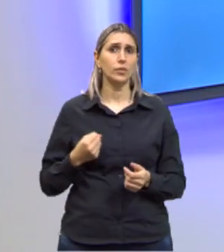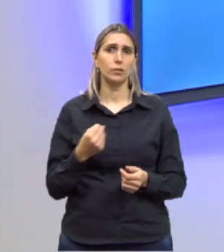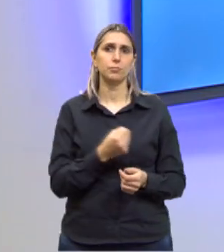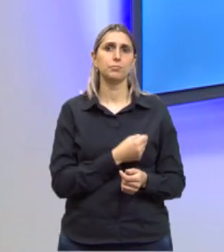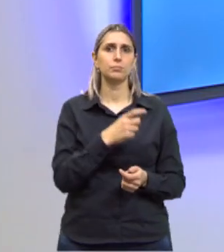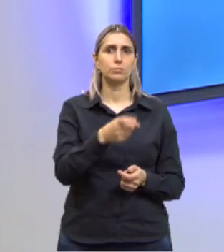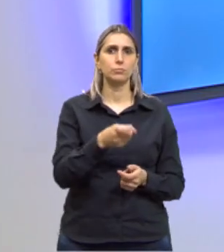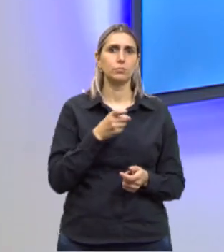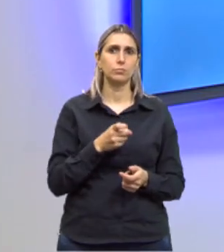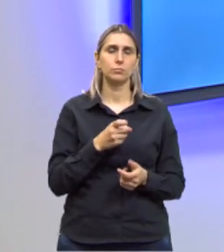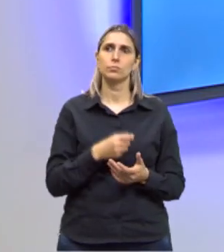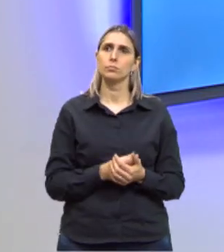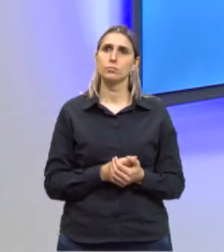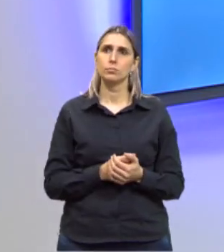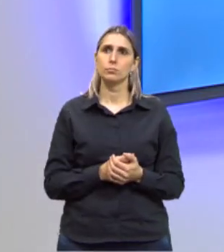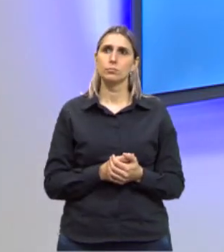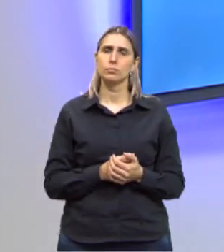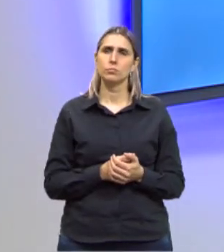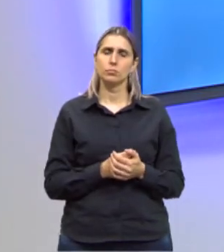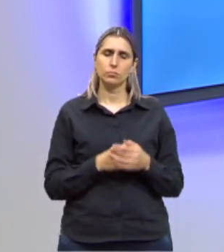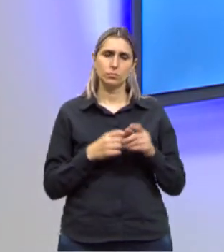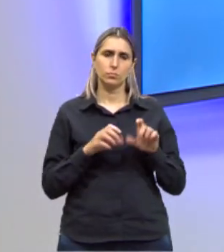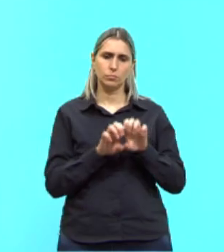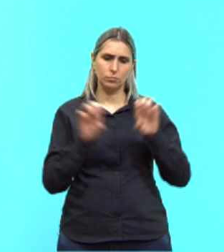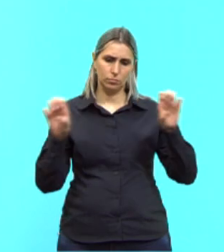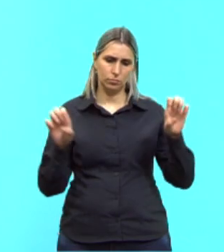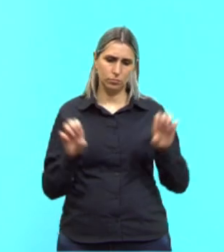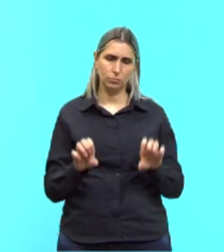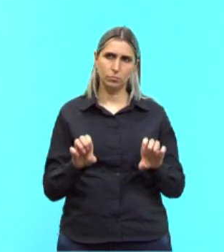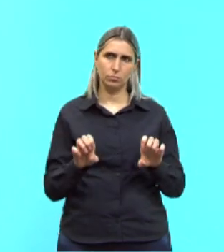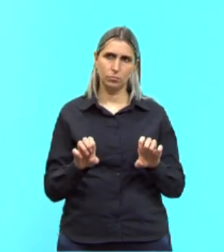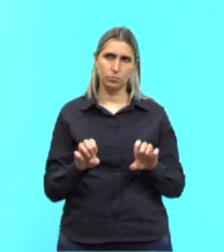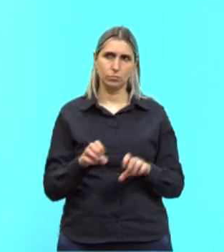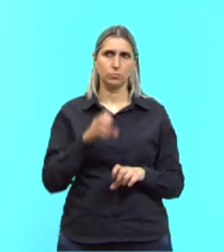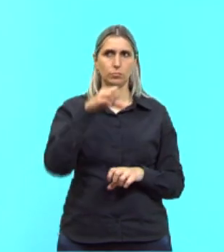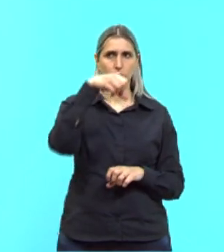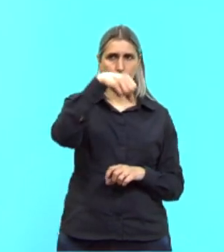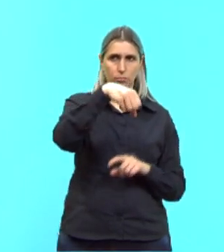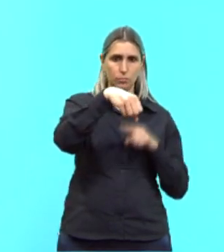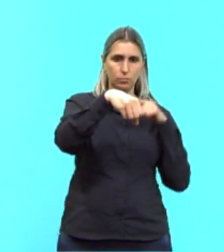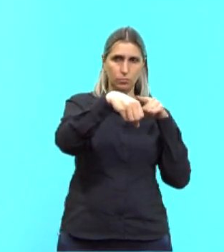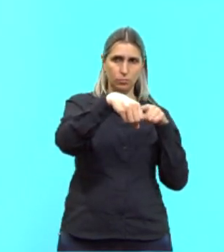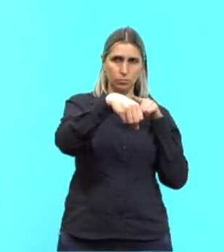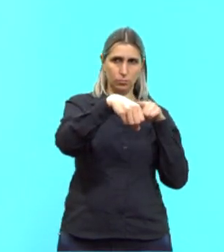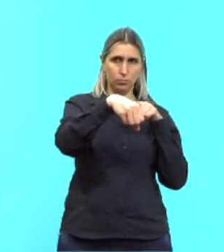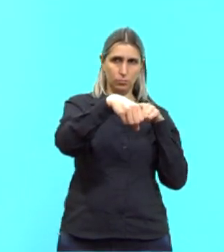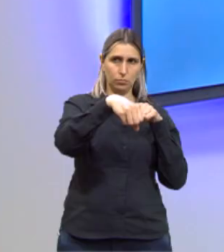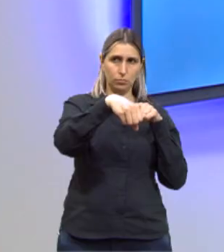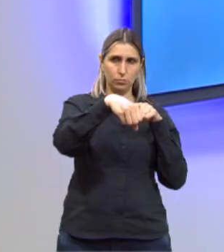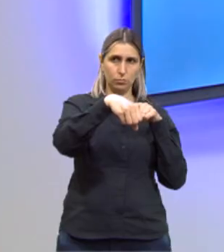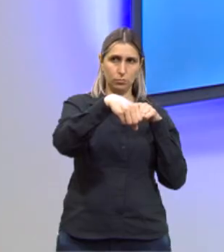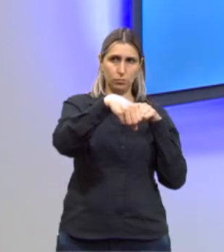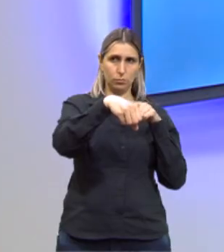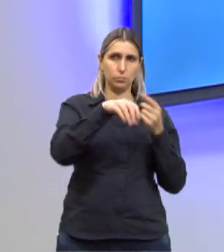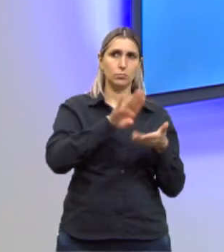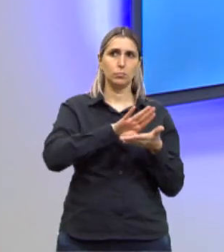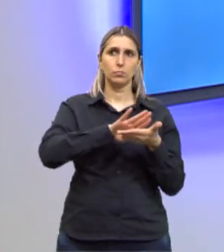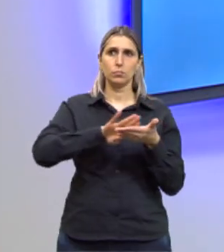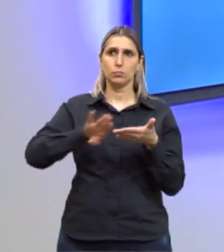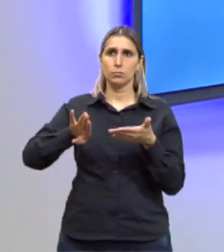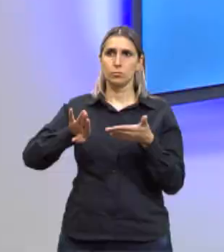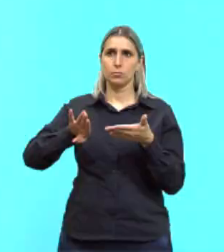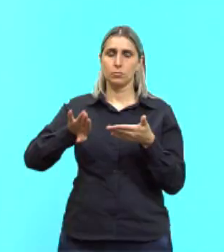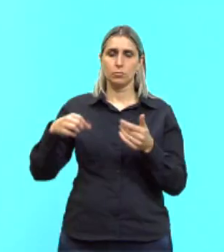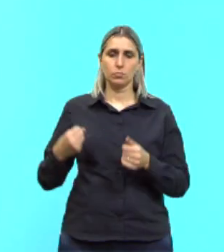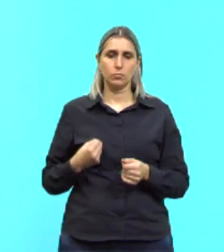x? Olha a equação. De 9, então eu tenho lá um 9,